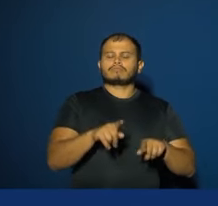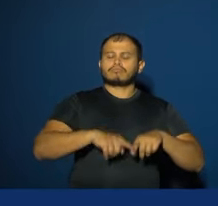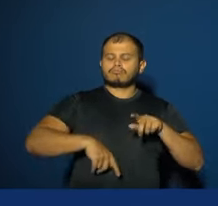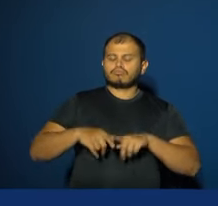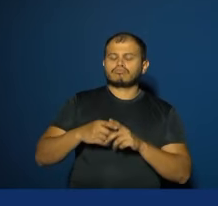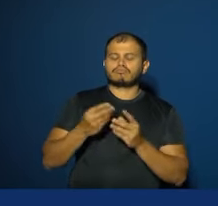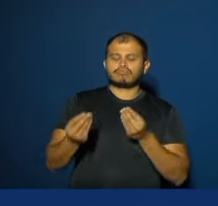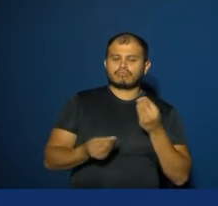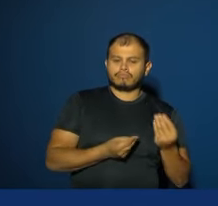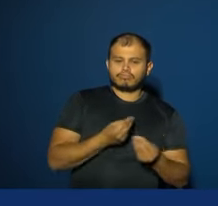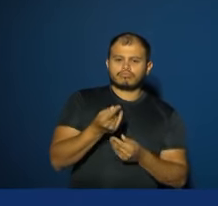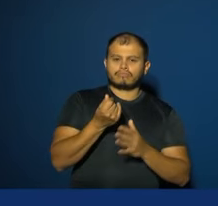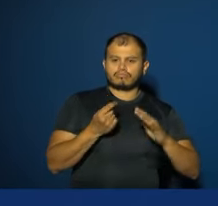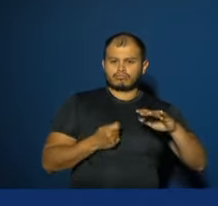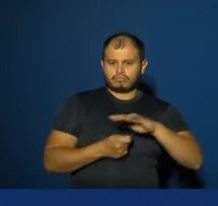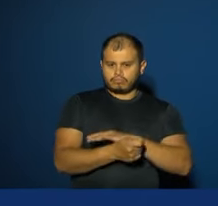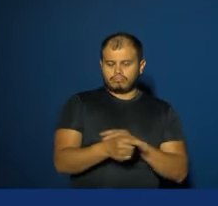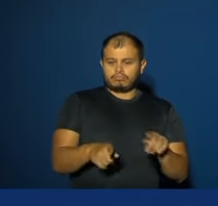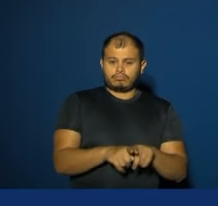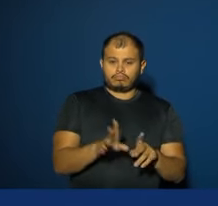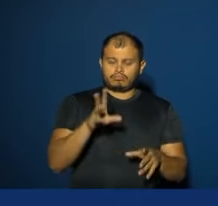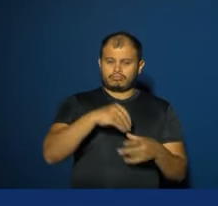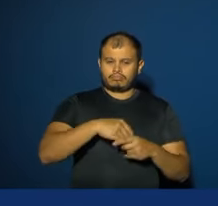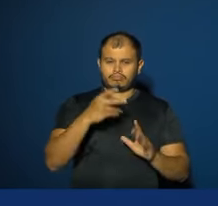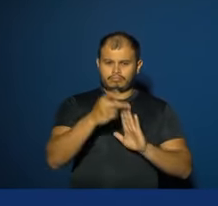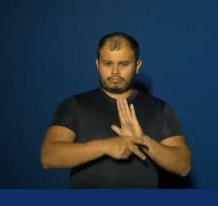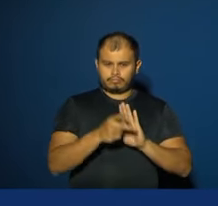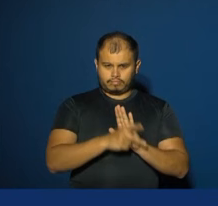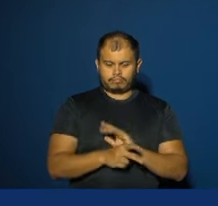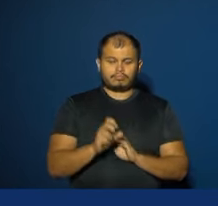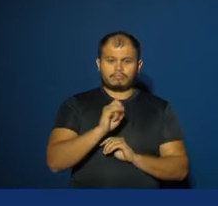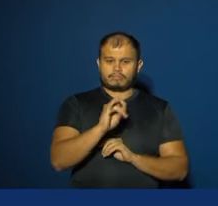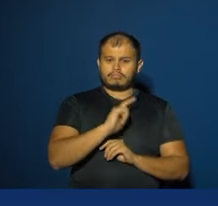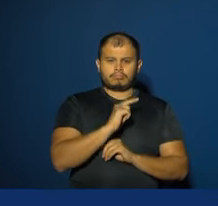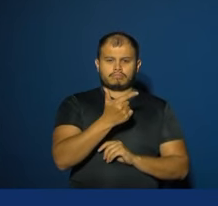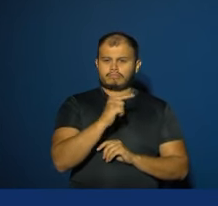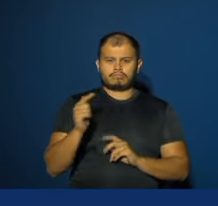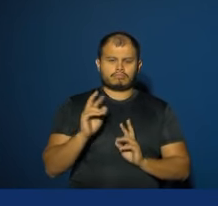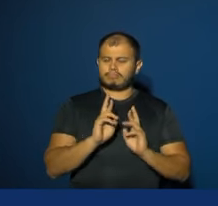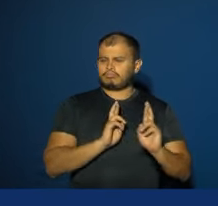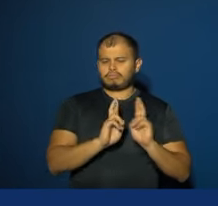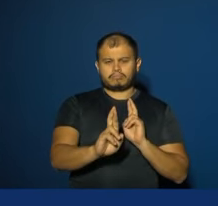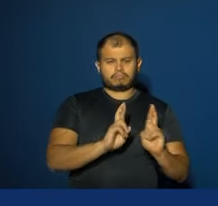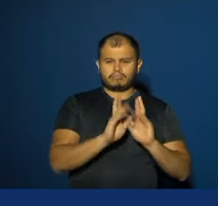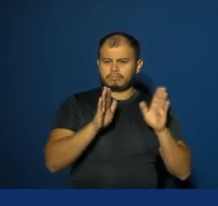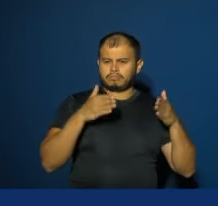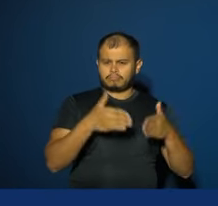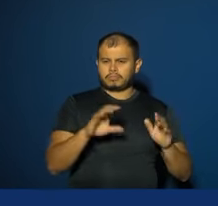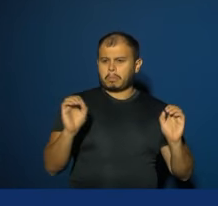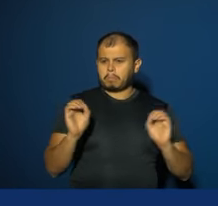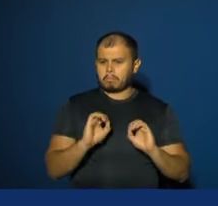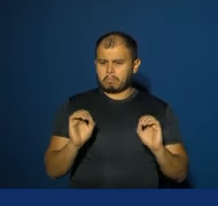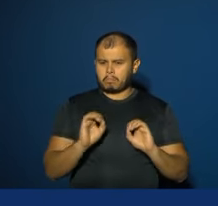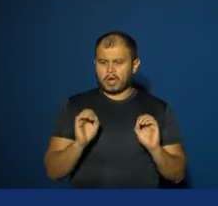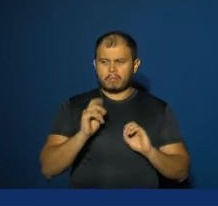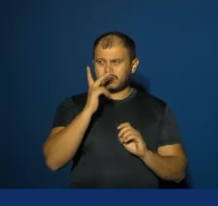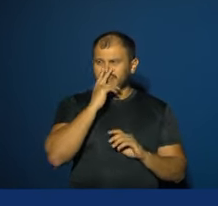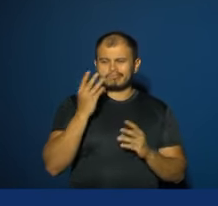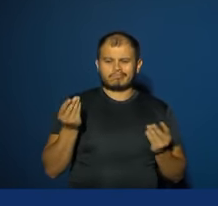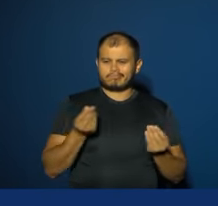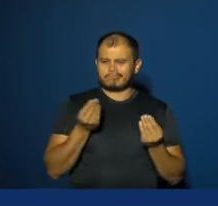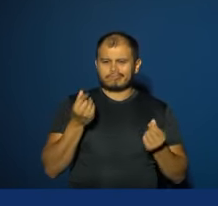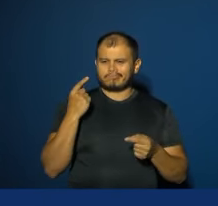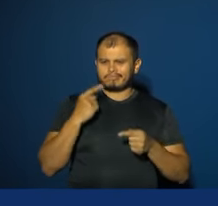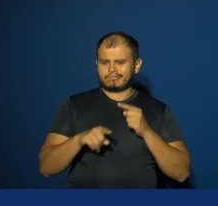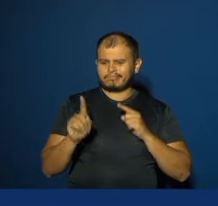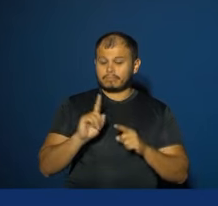investimento aporte dentro do próprio projeto sem outorga em rodovia outorga em rodovia não tem muito sentido é melhor que